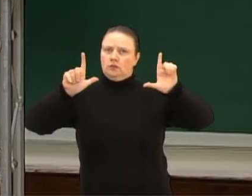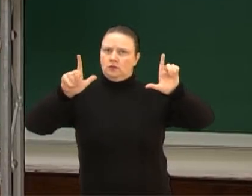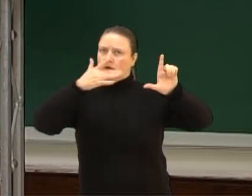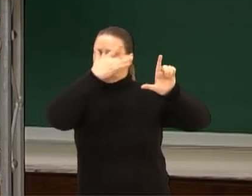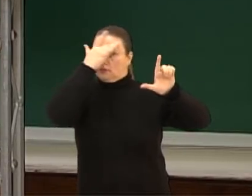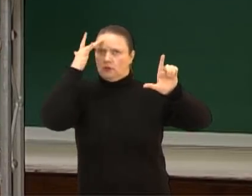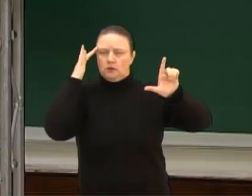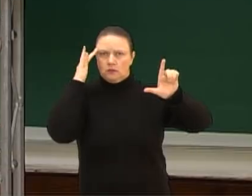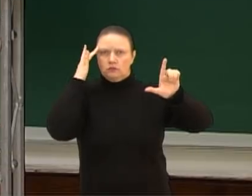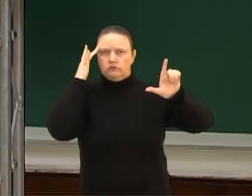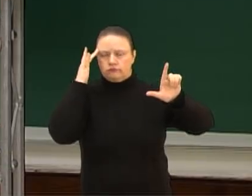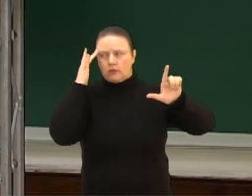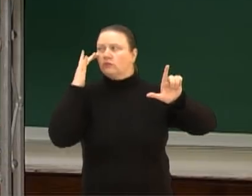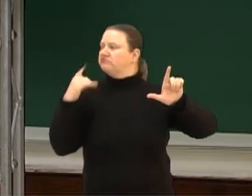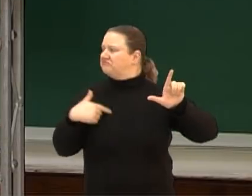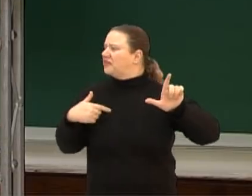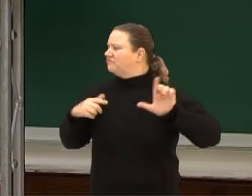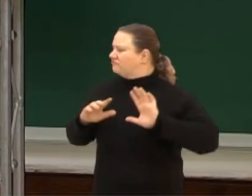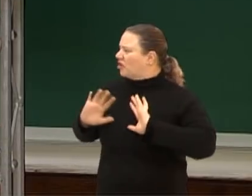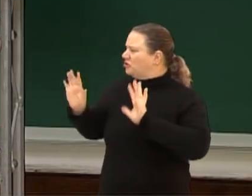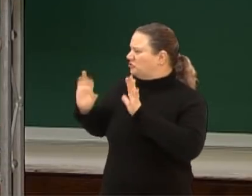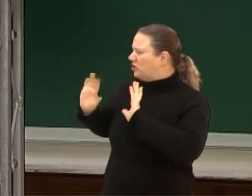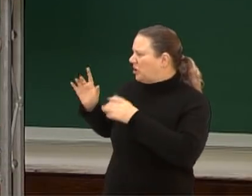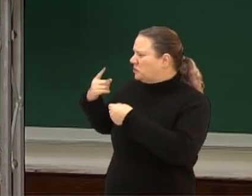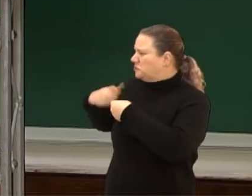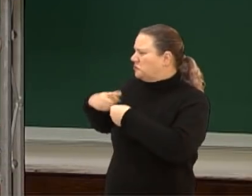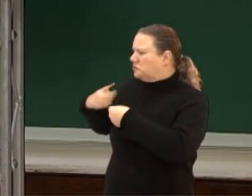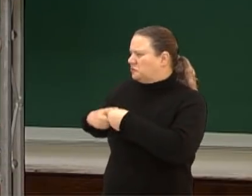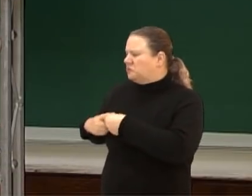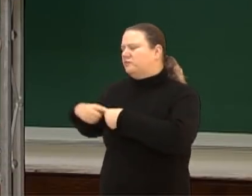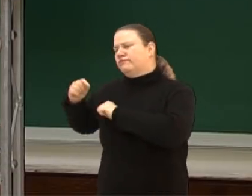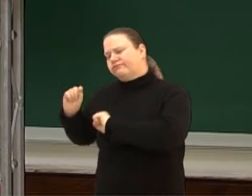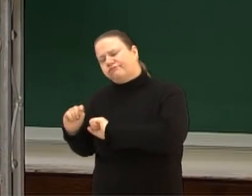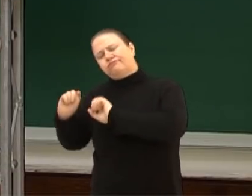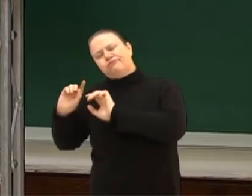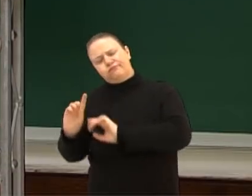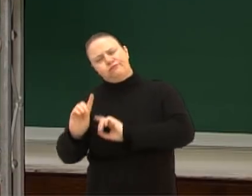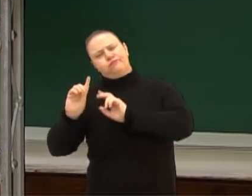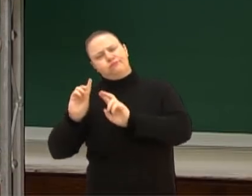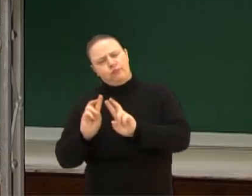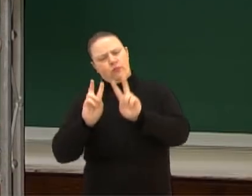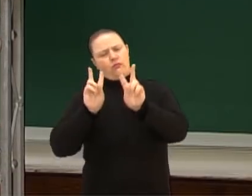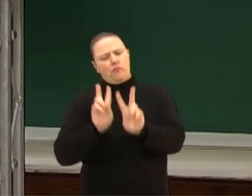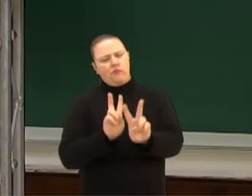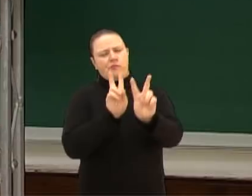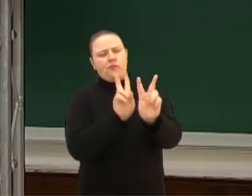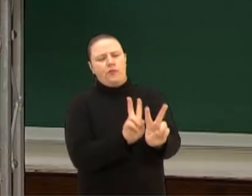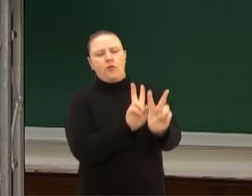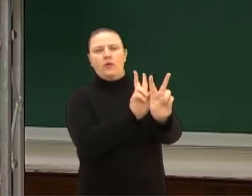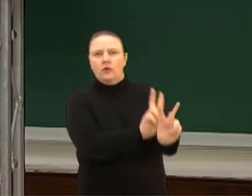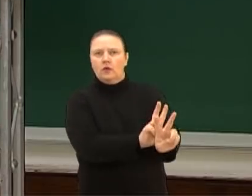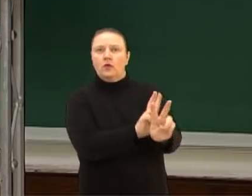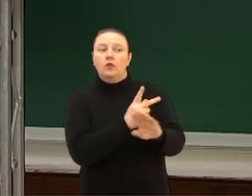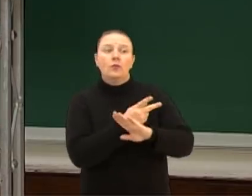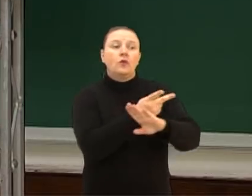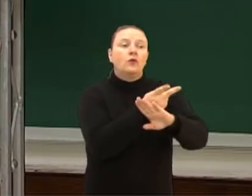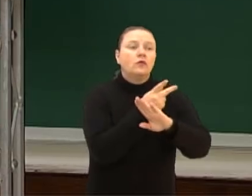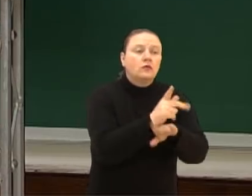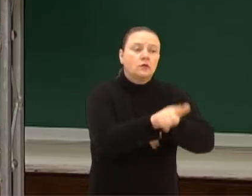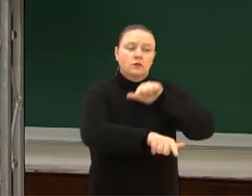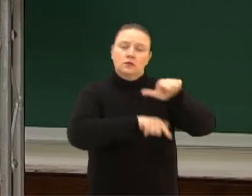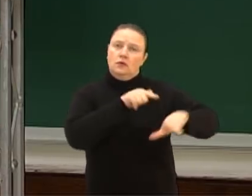estão ali saindo da sua cidade em busca de melhores condições de vida, buscando